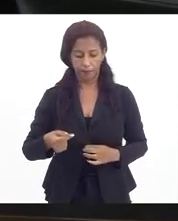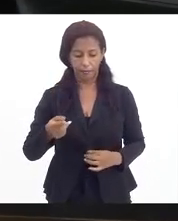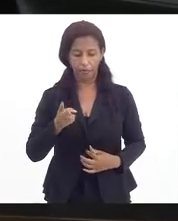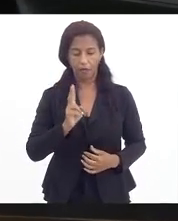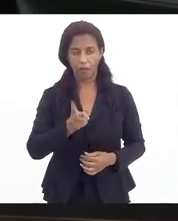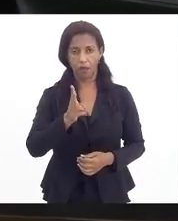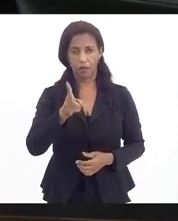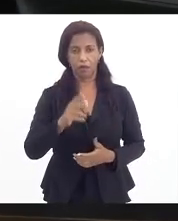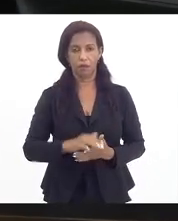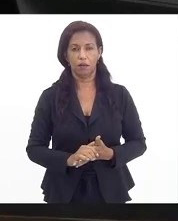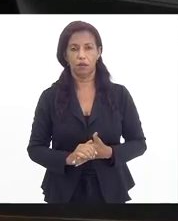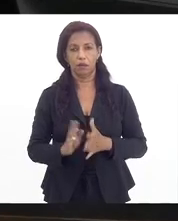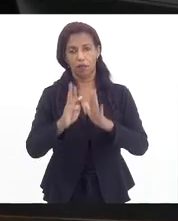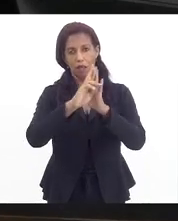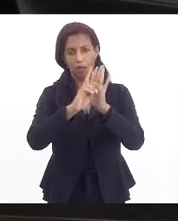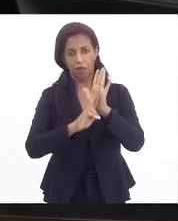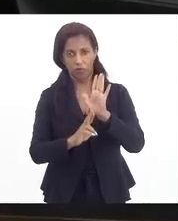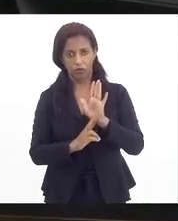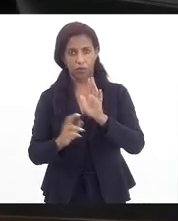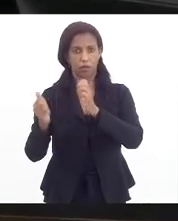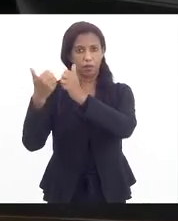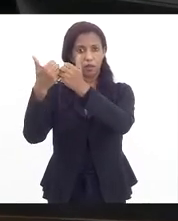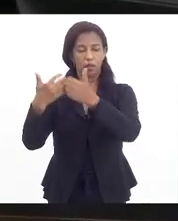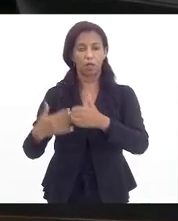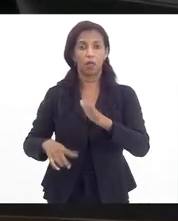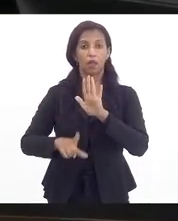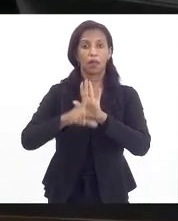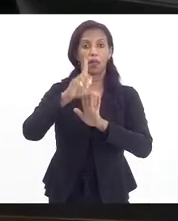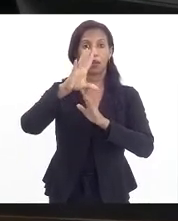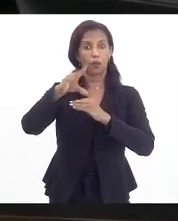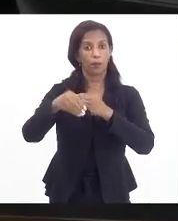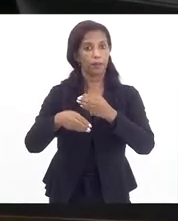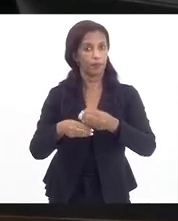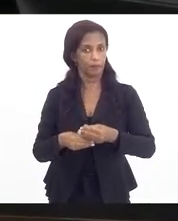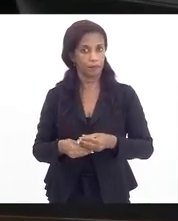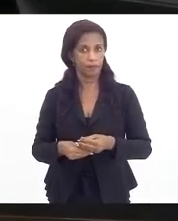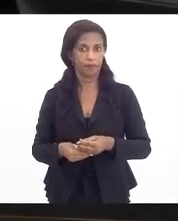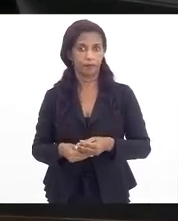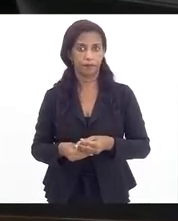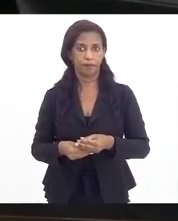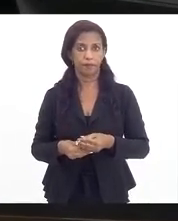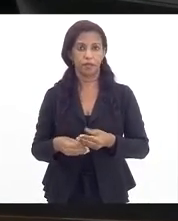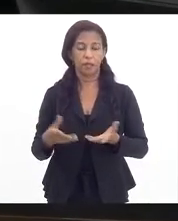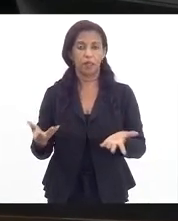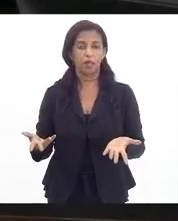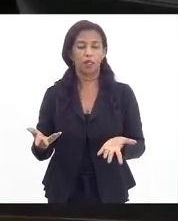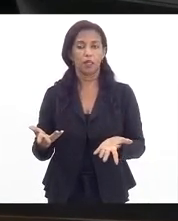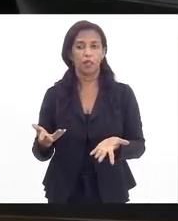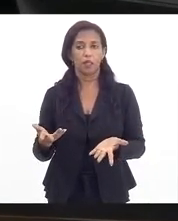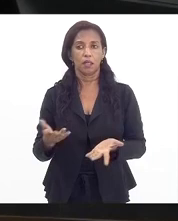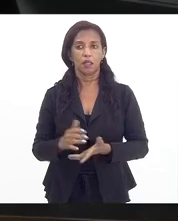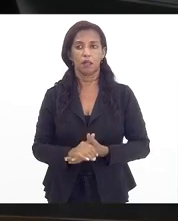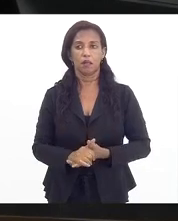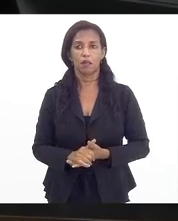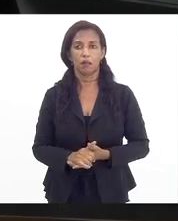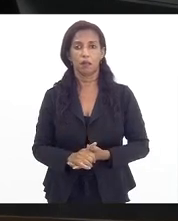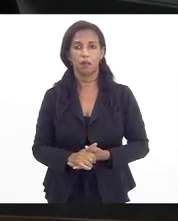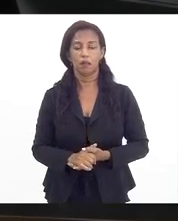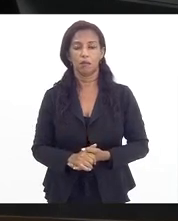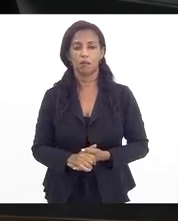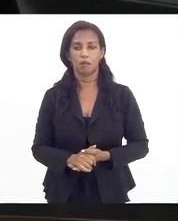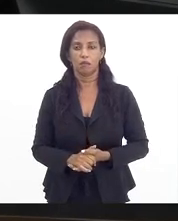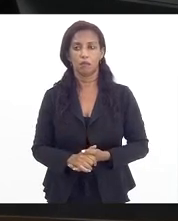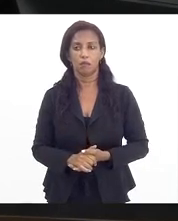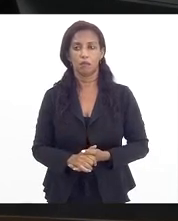mantém uma das regras definidas na lei complementar que a impossibilidade de